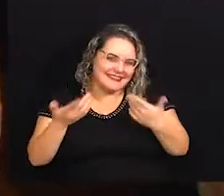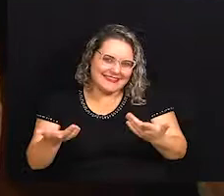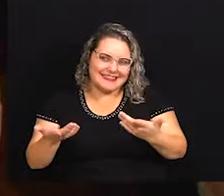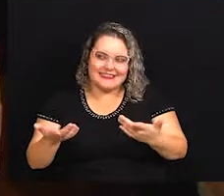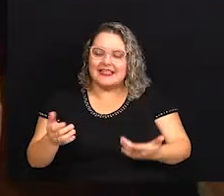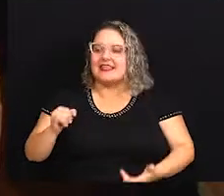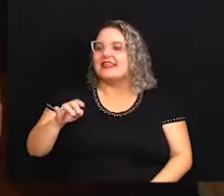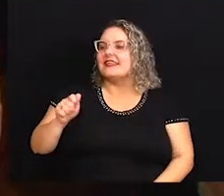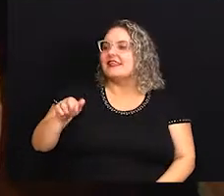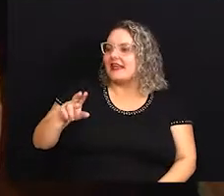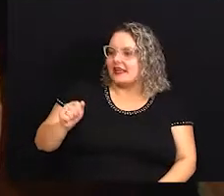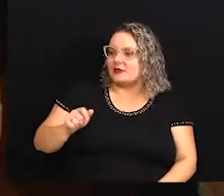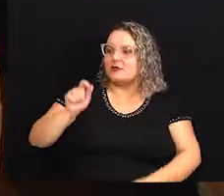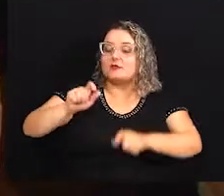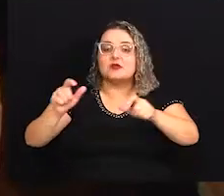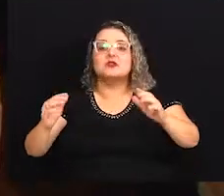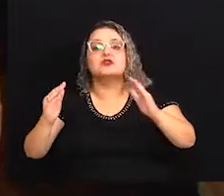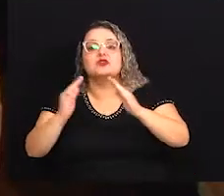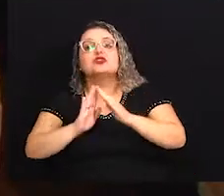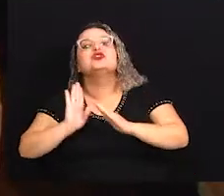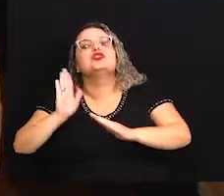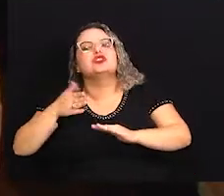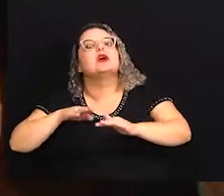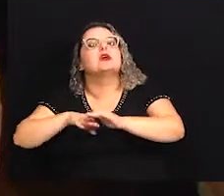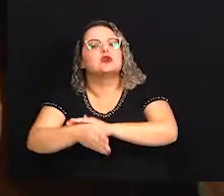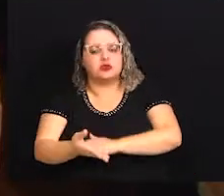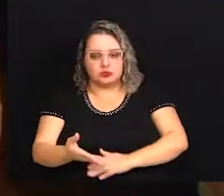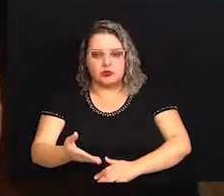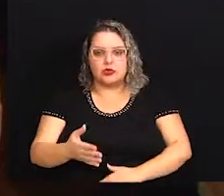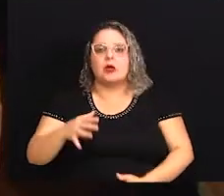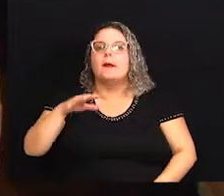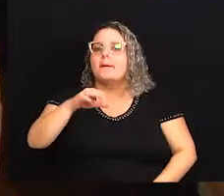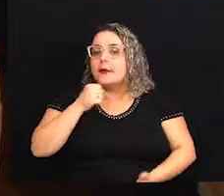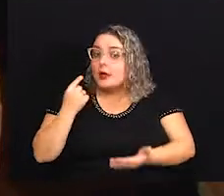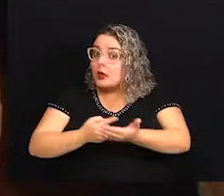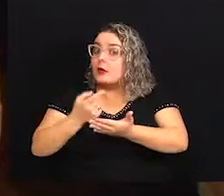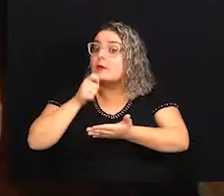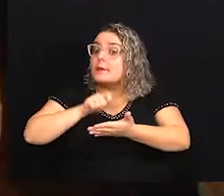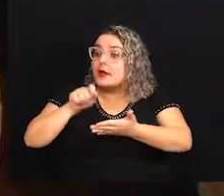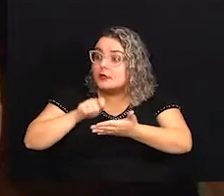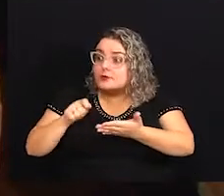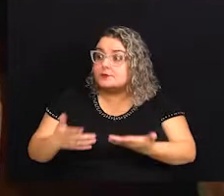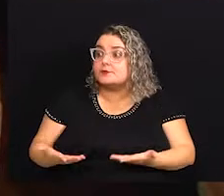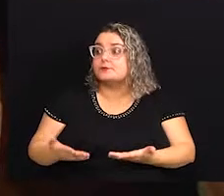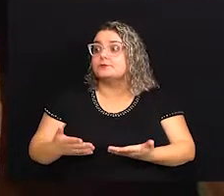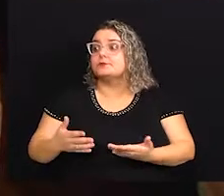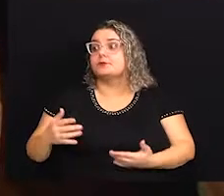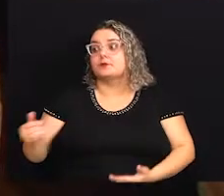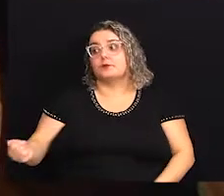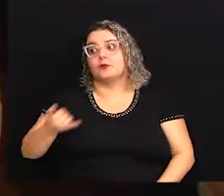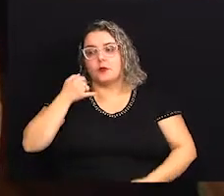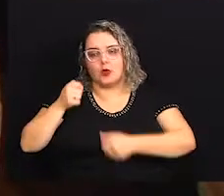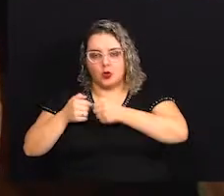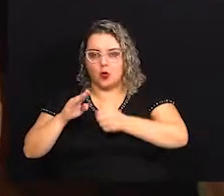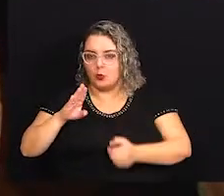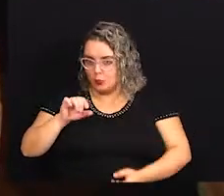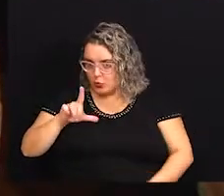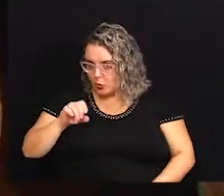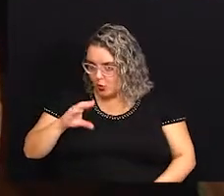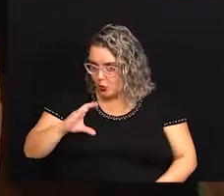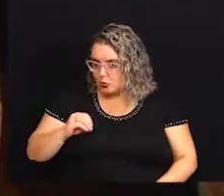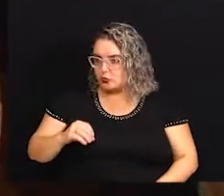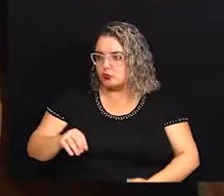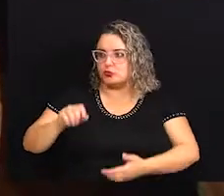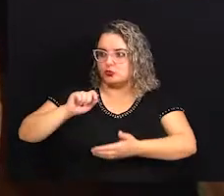Maravilhoso. Yara, o pessoal de casa, eles já estão acostumados, eles pegam um caderninho para anotar, né? Abrem